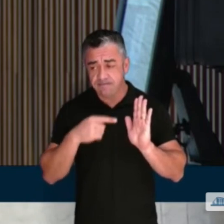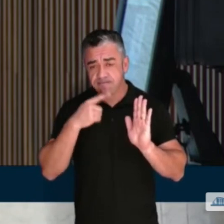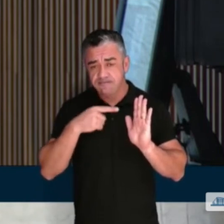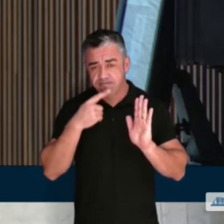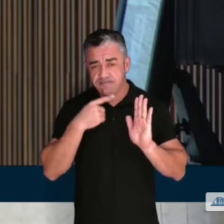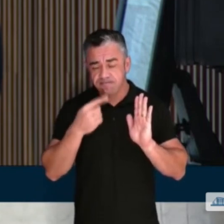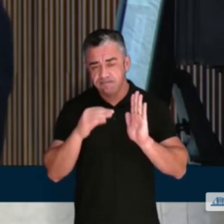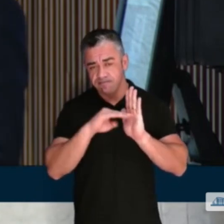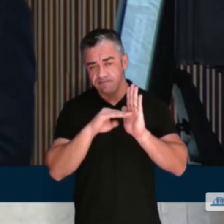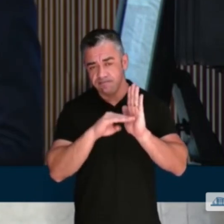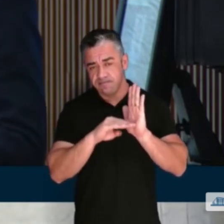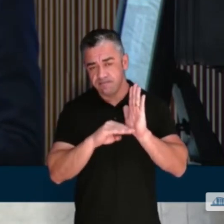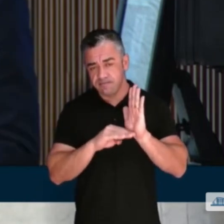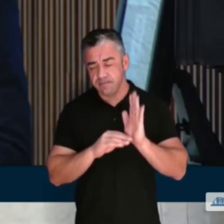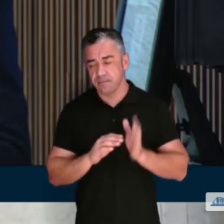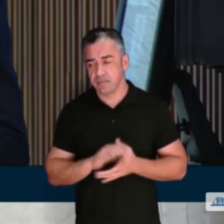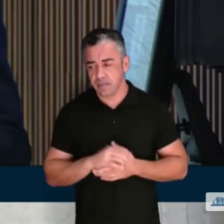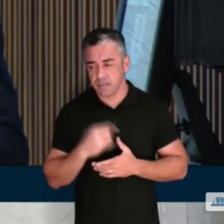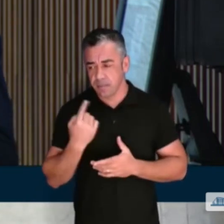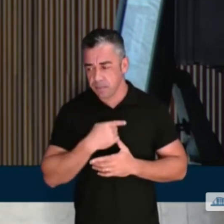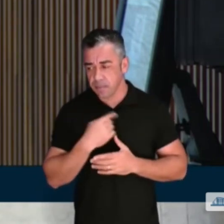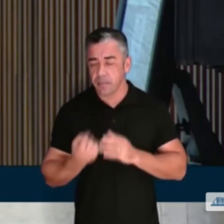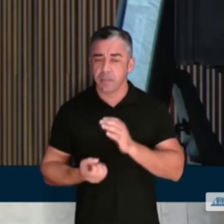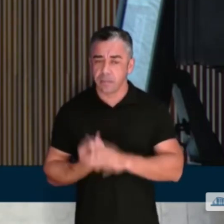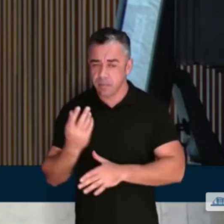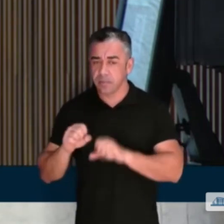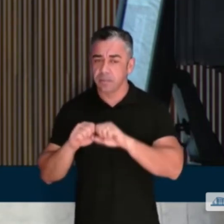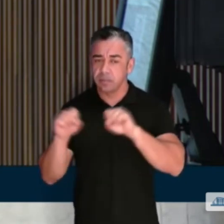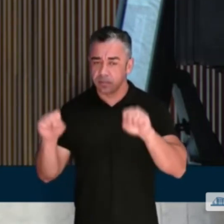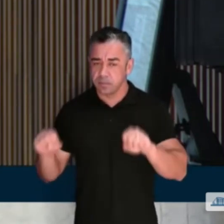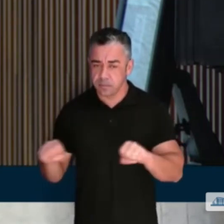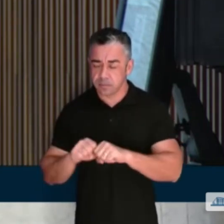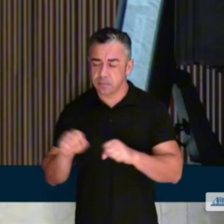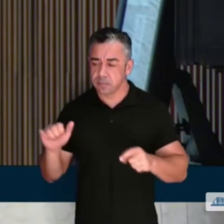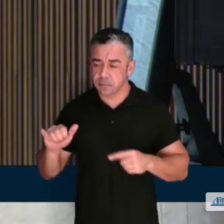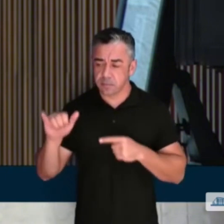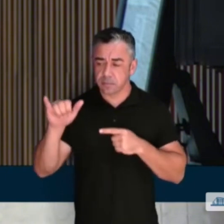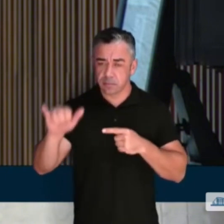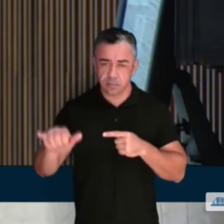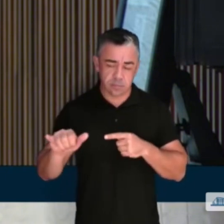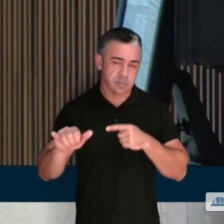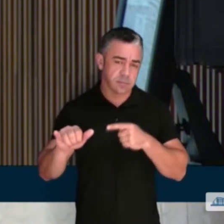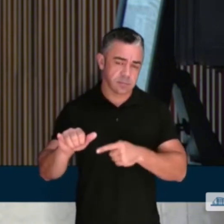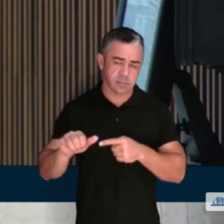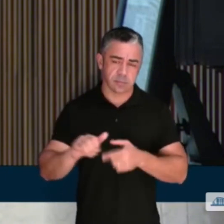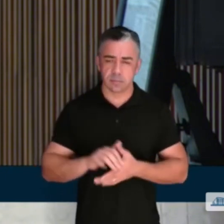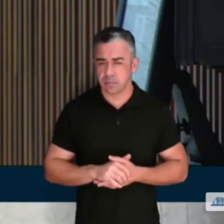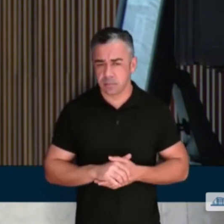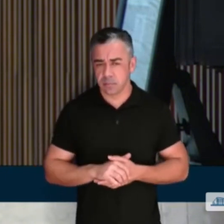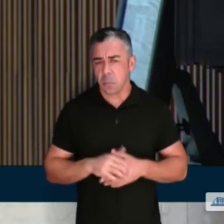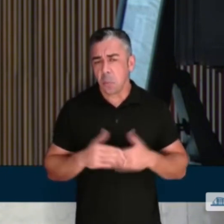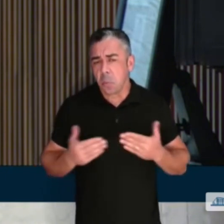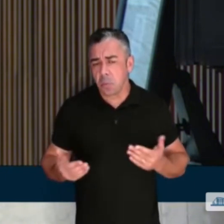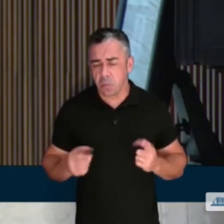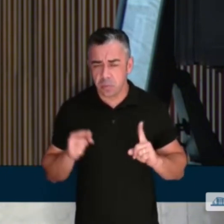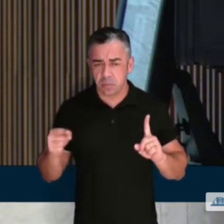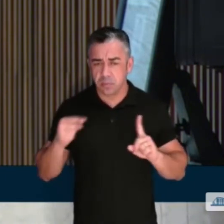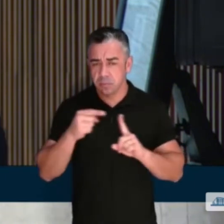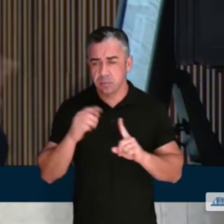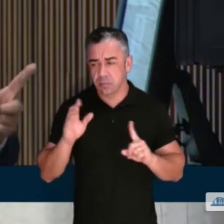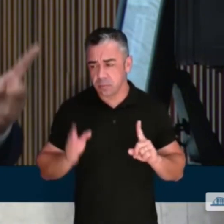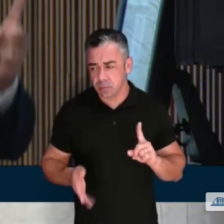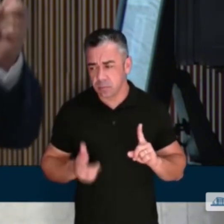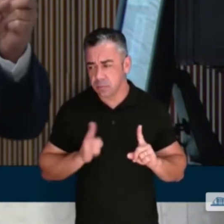dúvidas todas. Nós vamos criar um sistema de aviação? Para qual finalidade, se